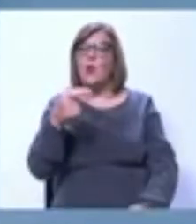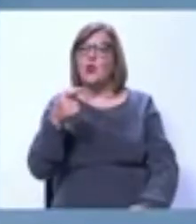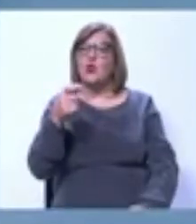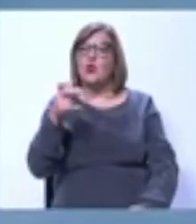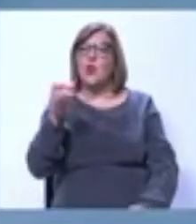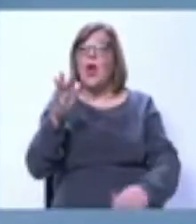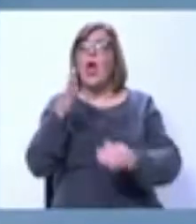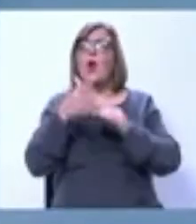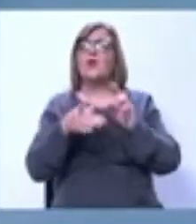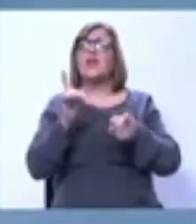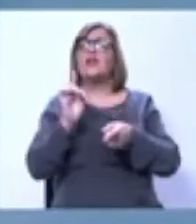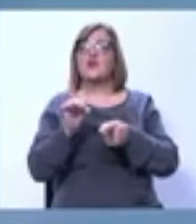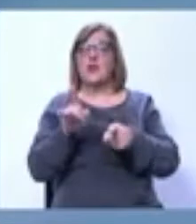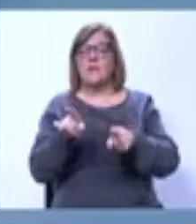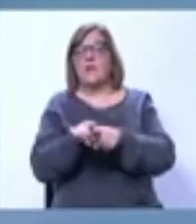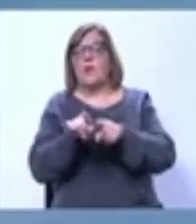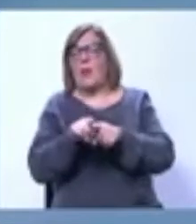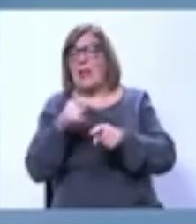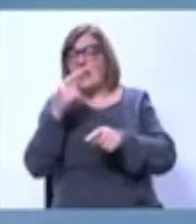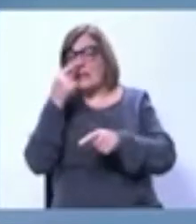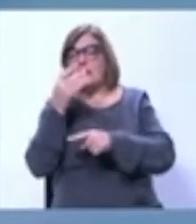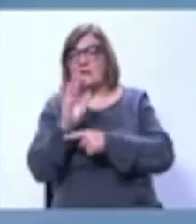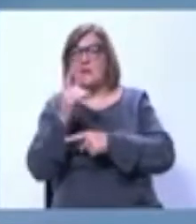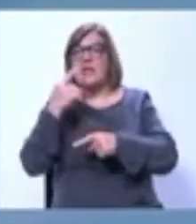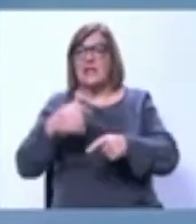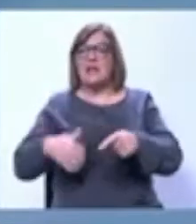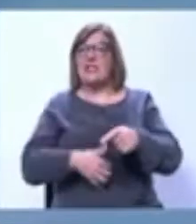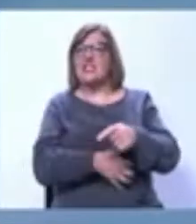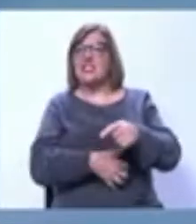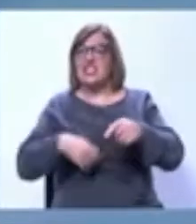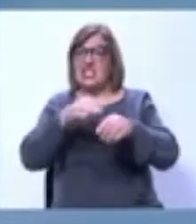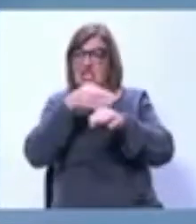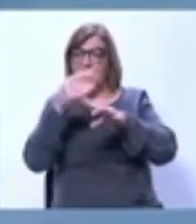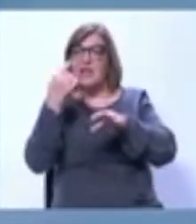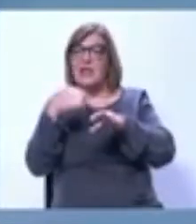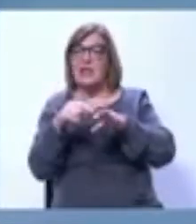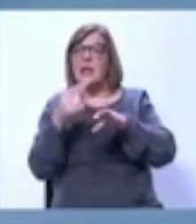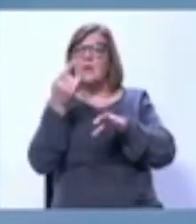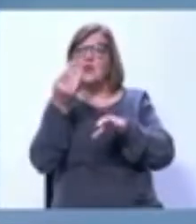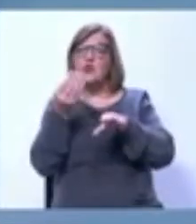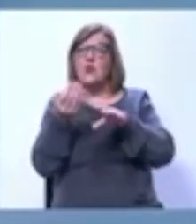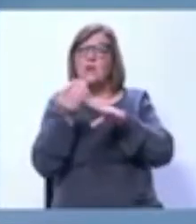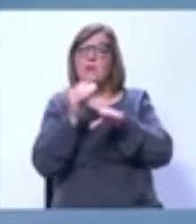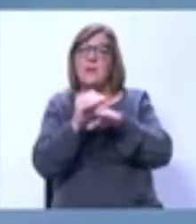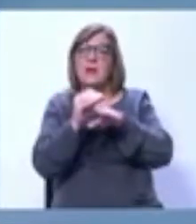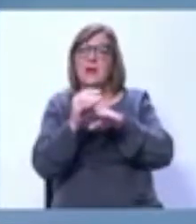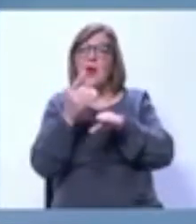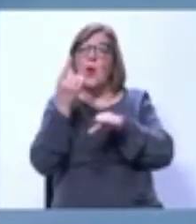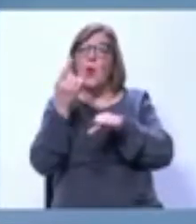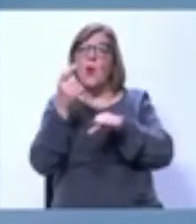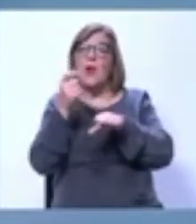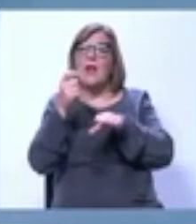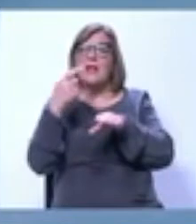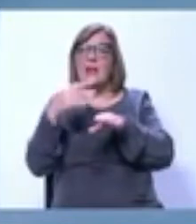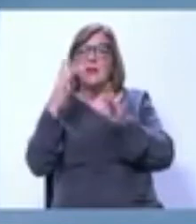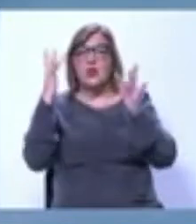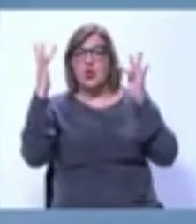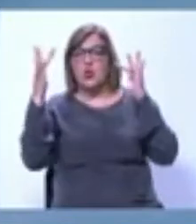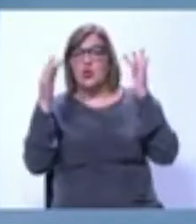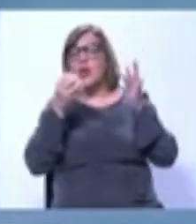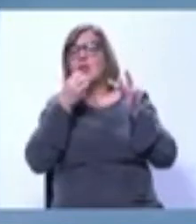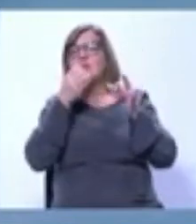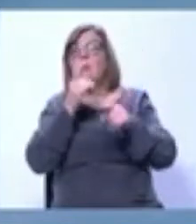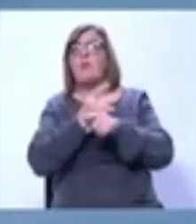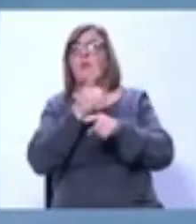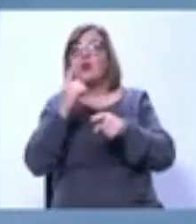acontece vamos vamos supor por exemplo temos aqui o intestino a parede intestinal temos aqui um implante dental métrico há várias teorias para